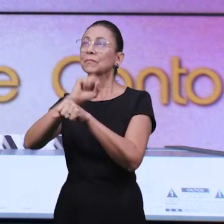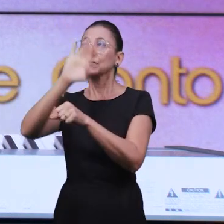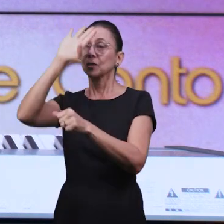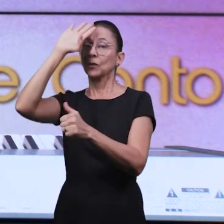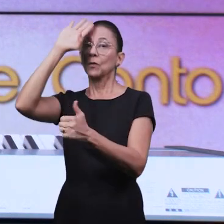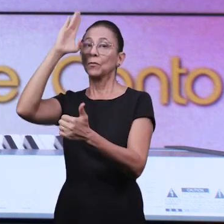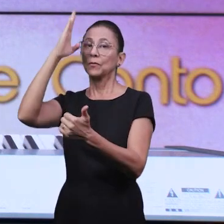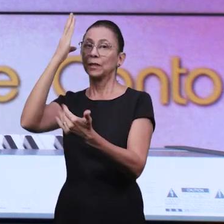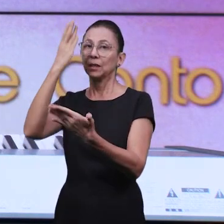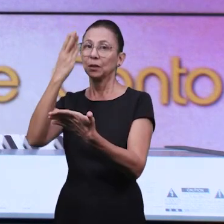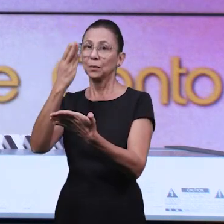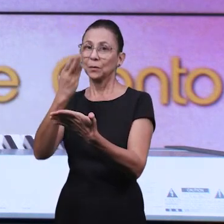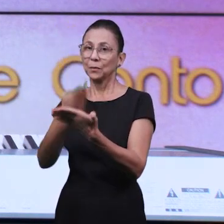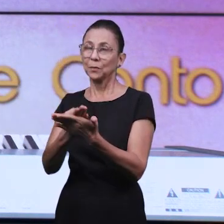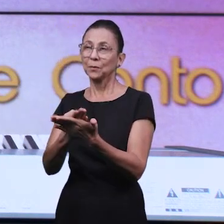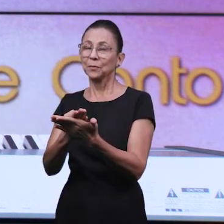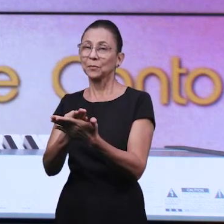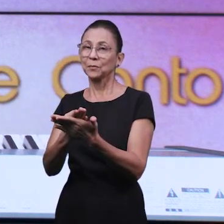espero, em ti